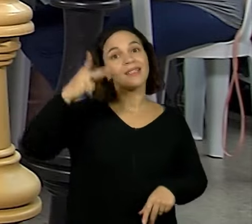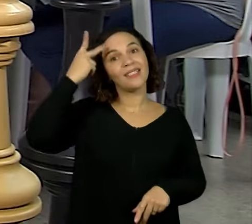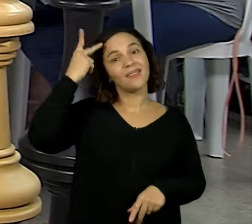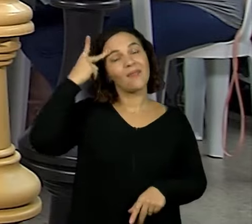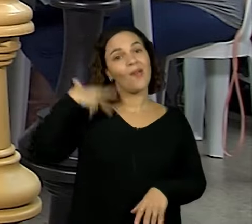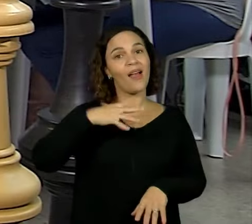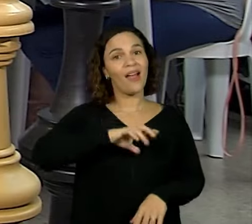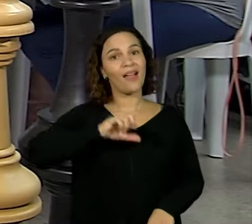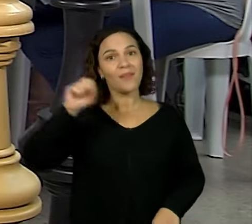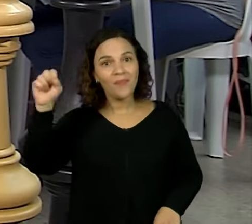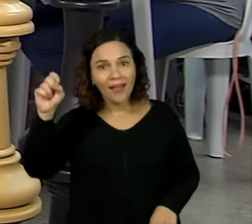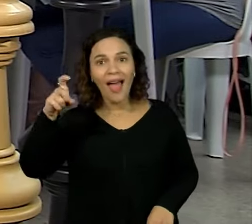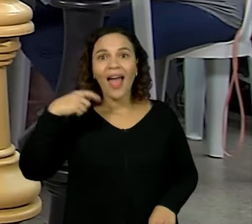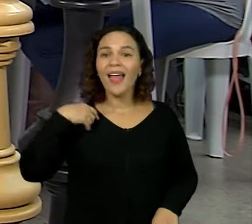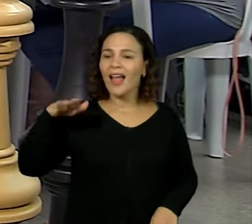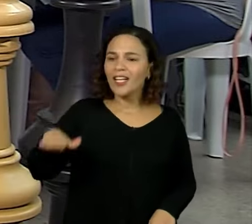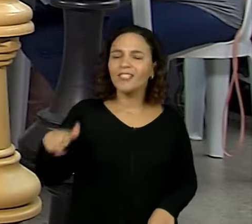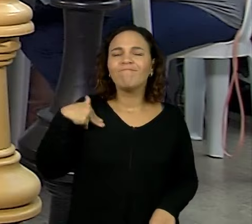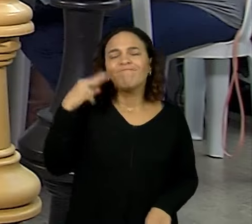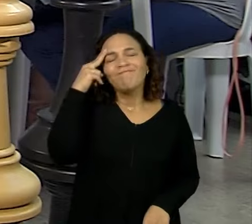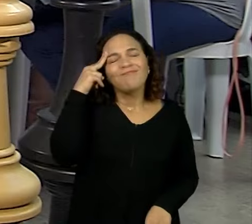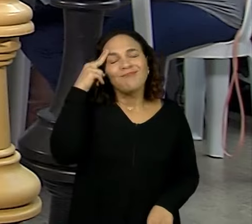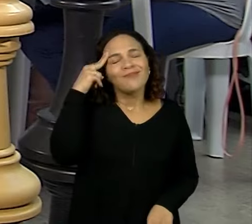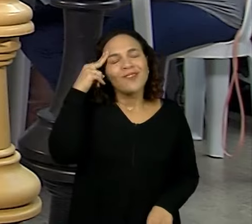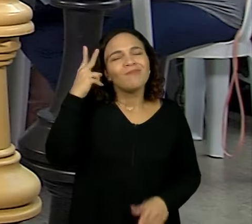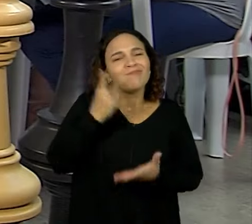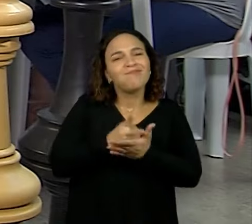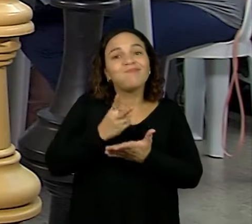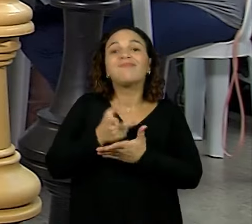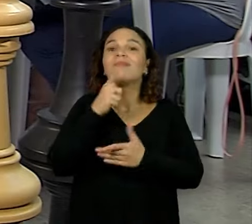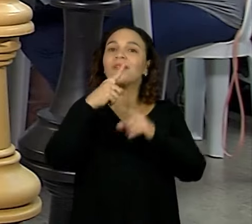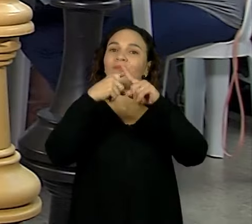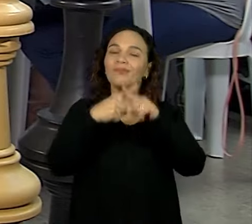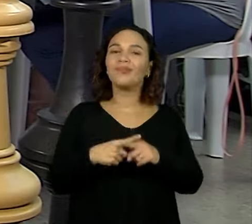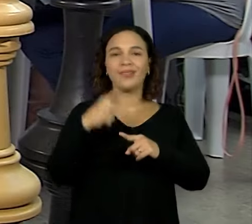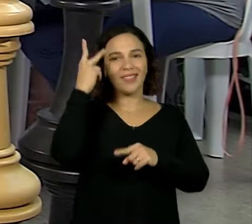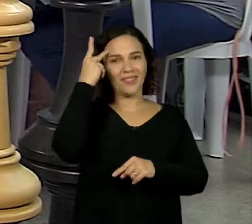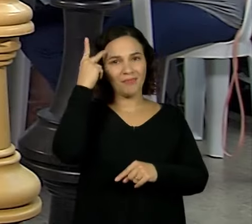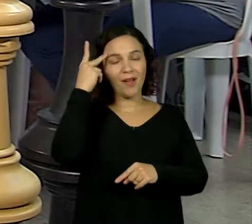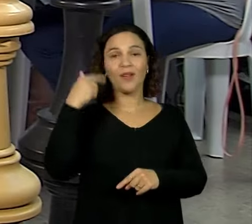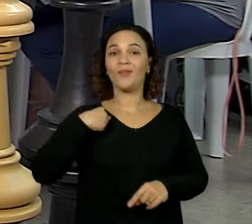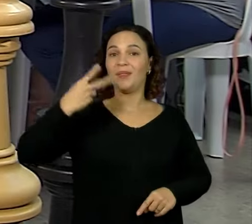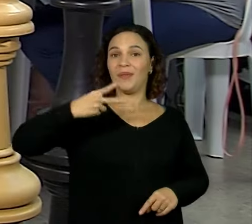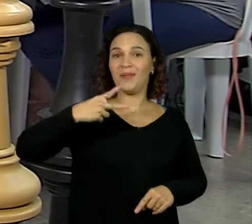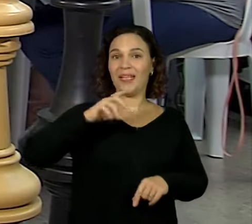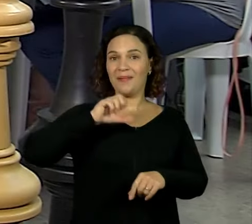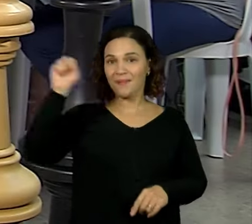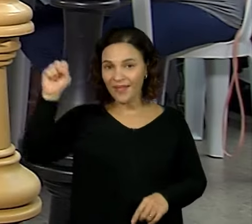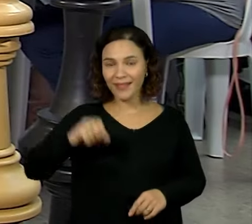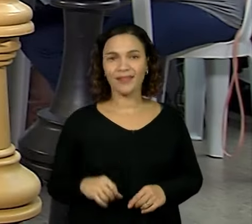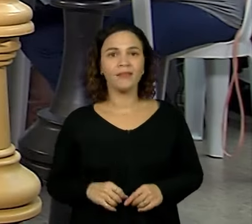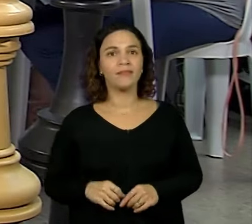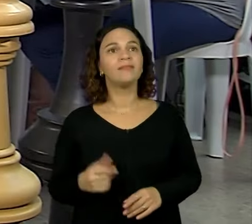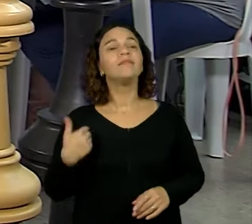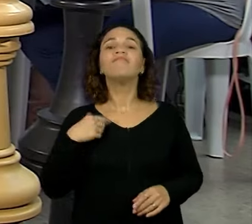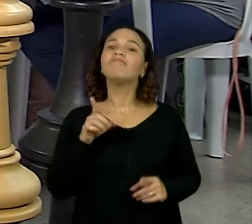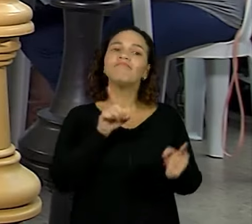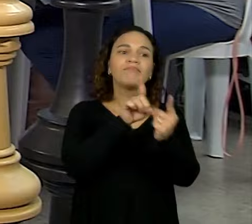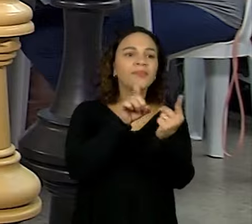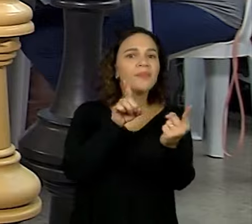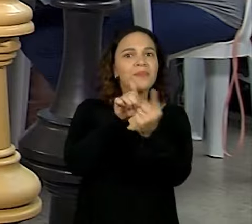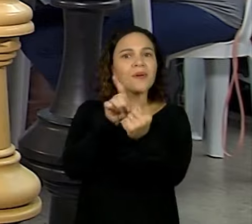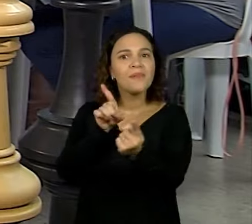vez. Era meu sonho desde pequena. Eu joguei o Campeonato Paulista e fui vice-campeã. E eu me aproximei de pessoas